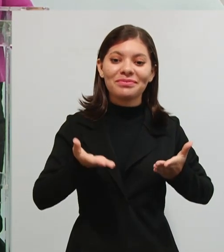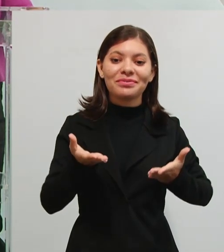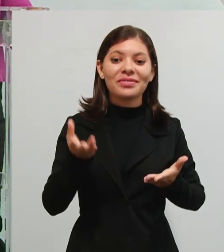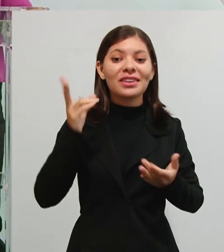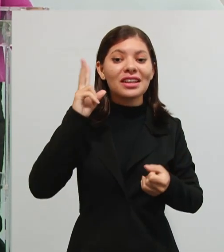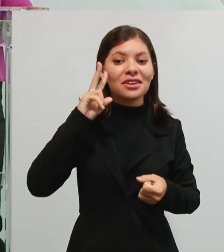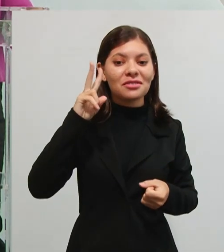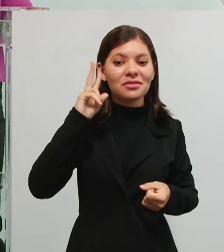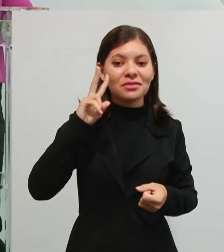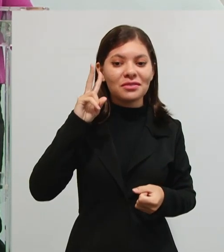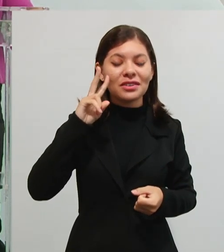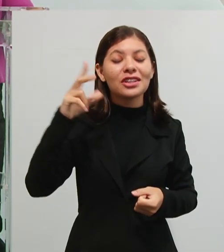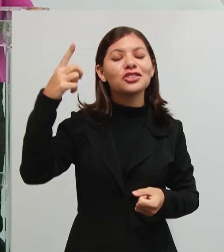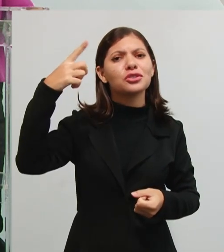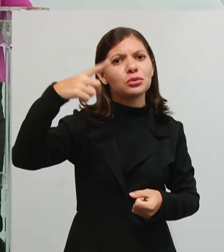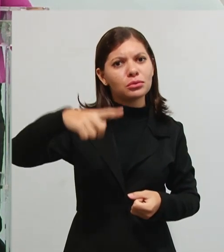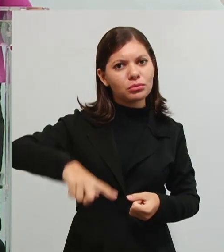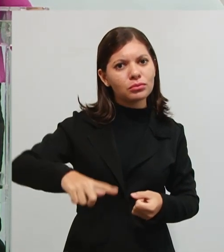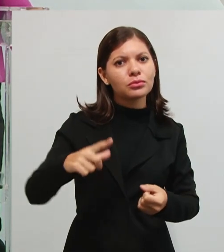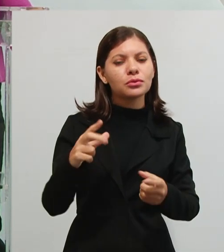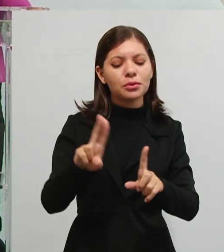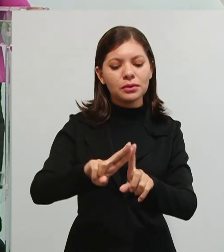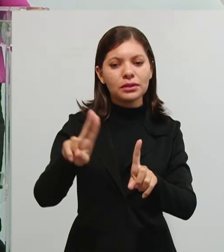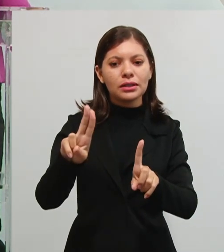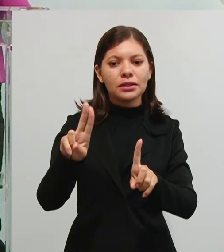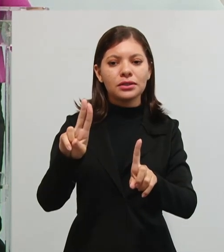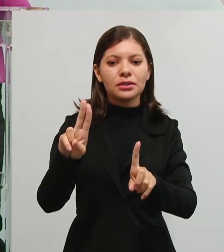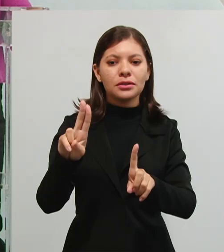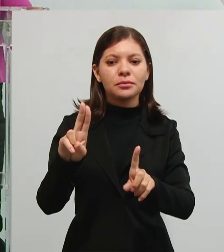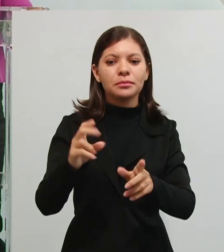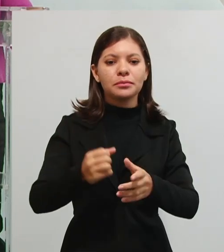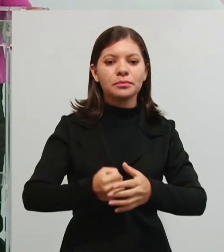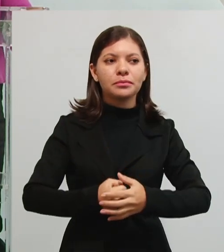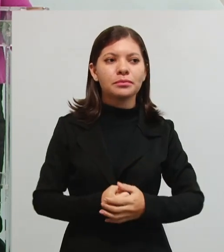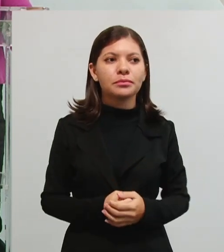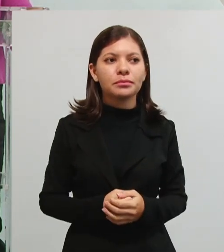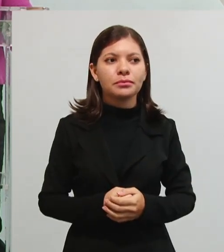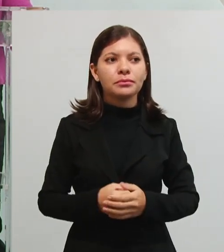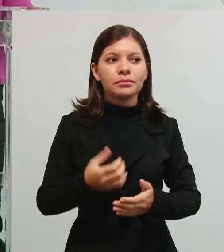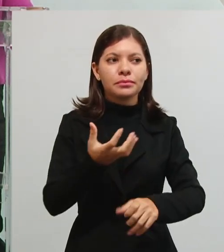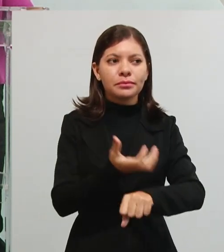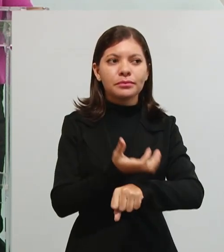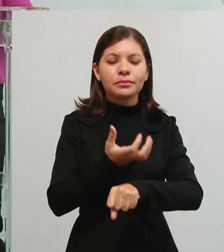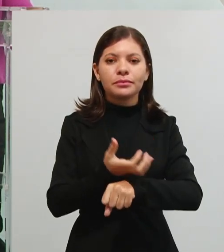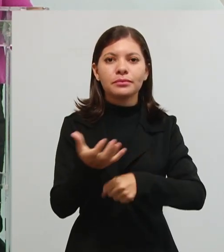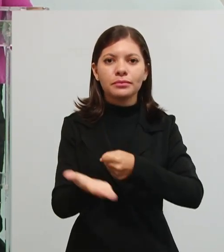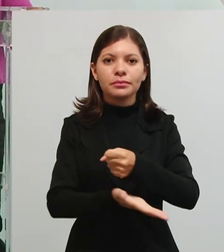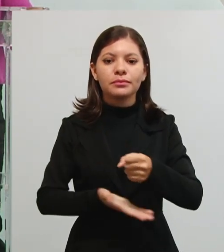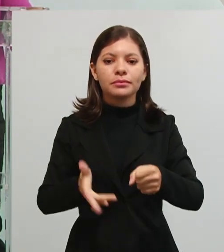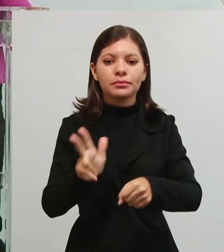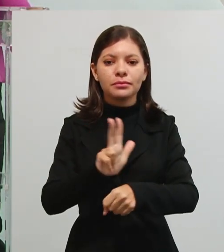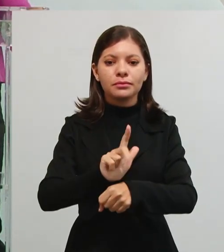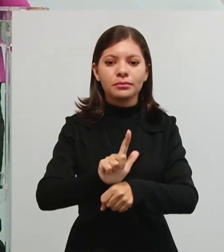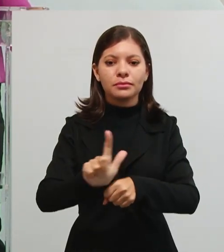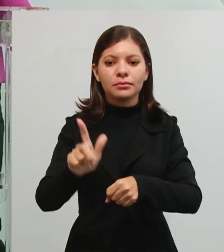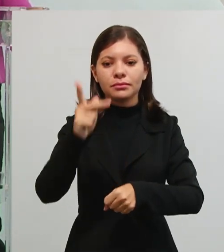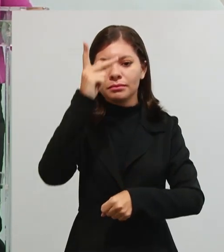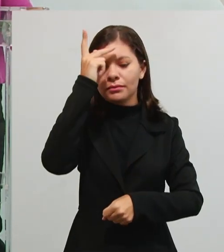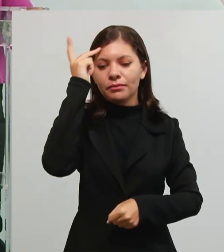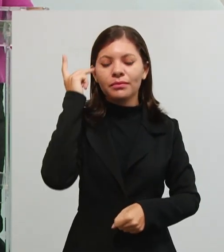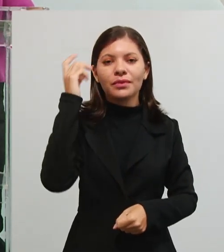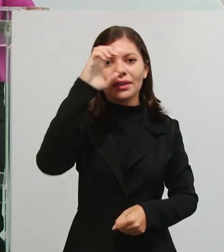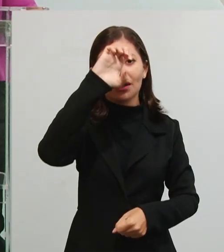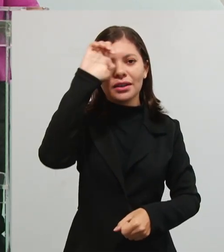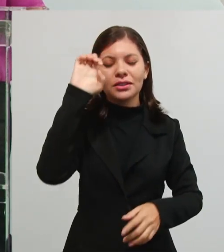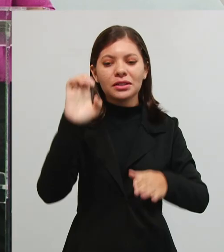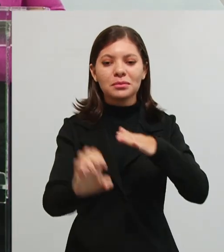verem novamente a unidade 2 da disciplina de noções de gestão de pessoas e ética empresarial. Tudo certo,